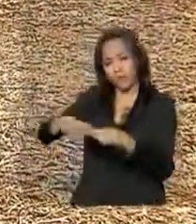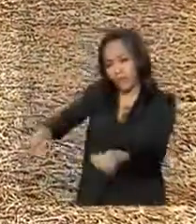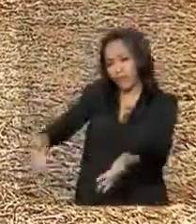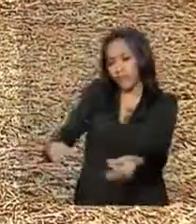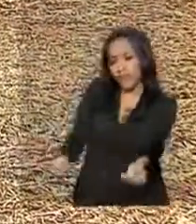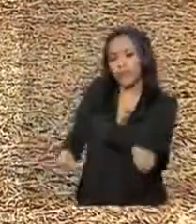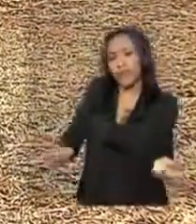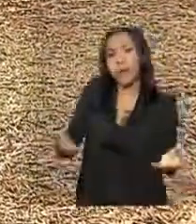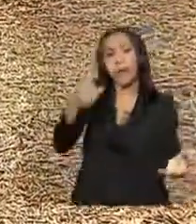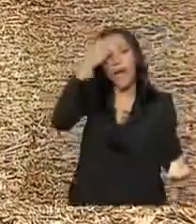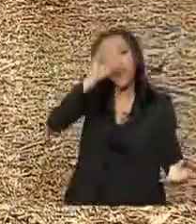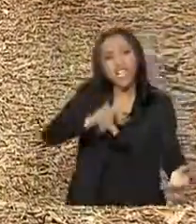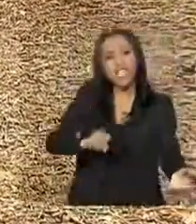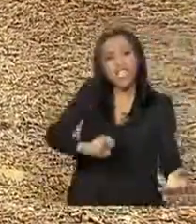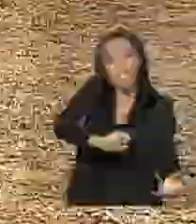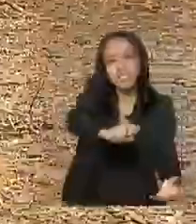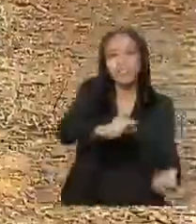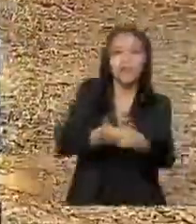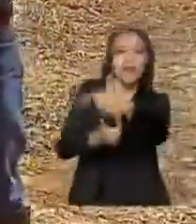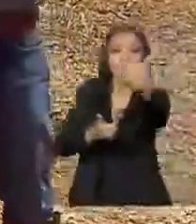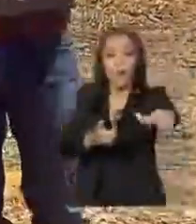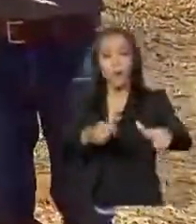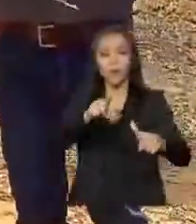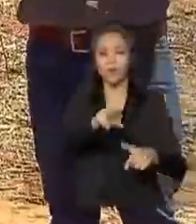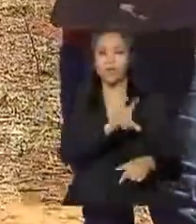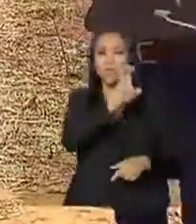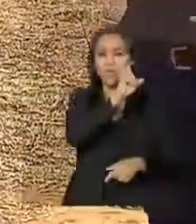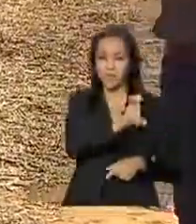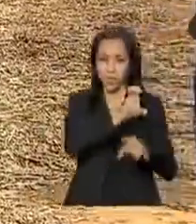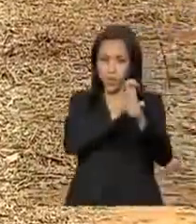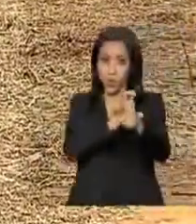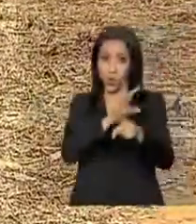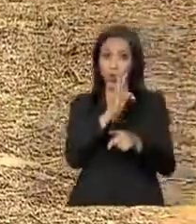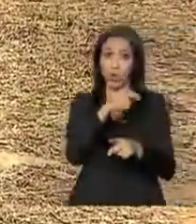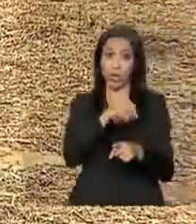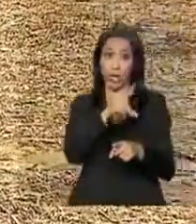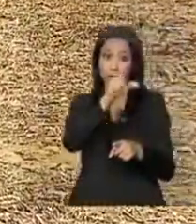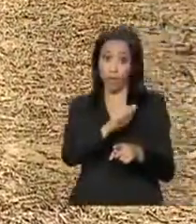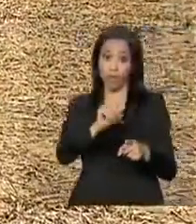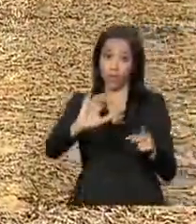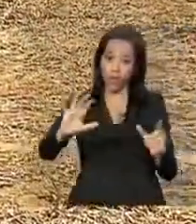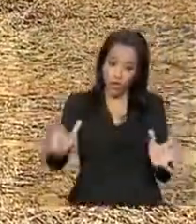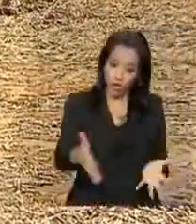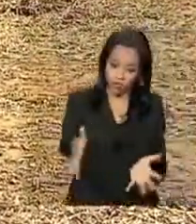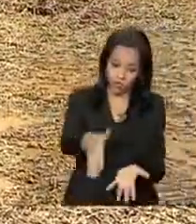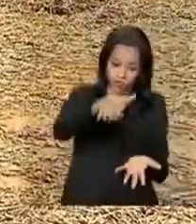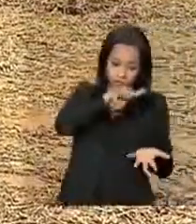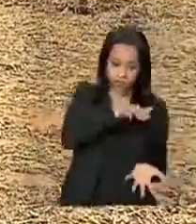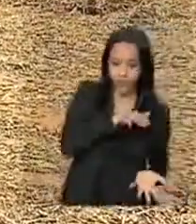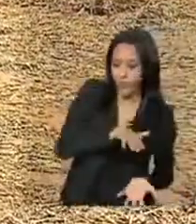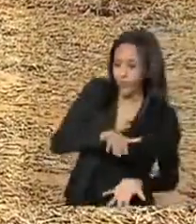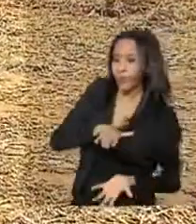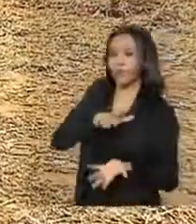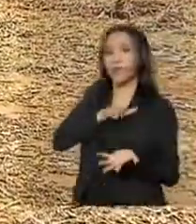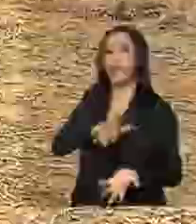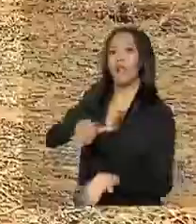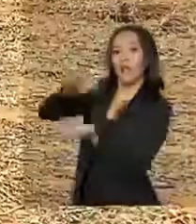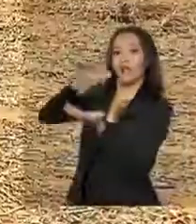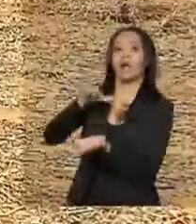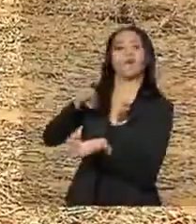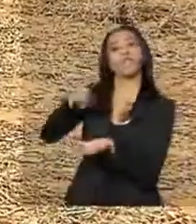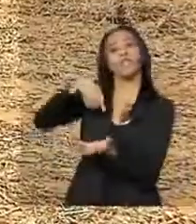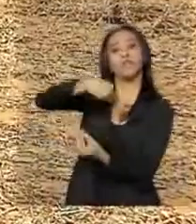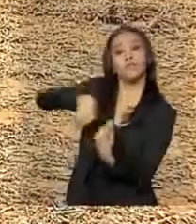de ervas daninhas. A outra parte, cerca de 5 toneladas por hectare, é recolhida aqui no campo, levada para a usina e misturada